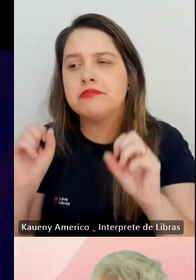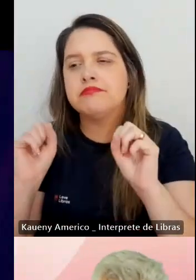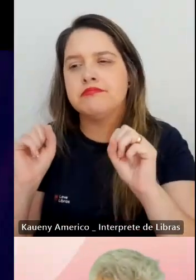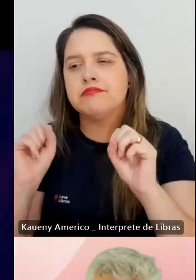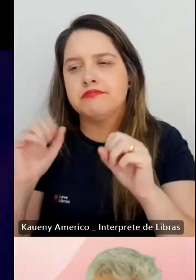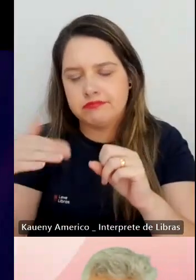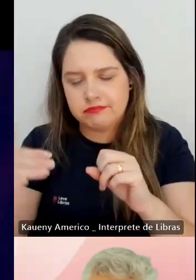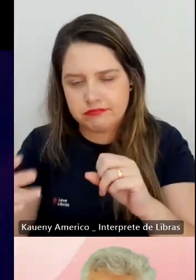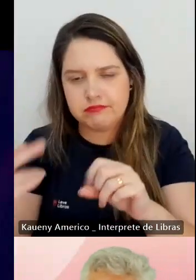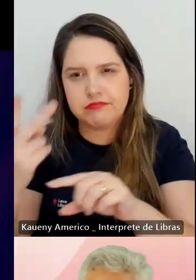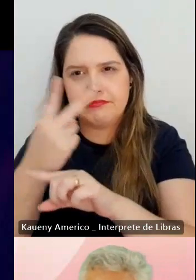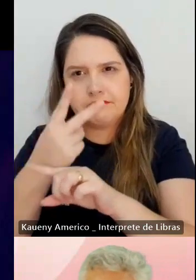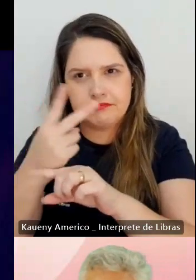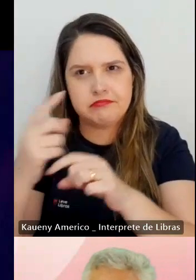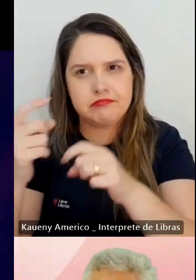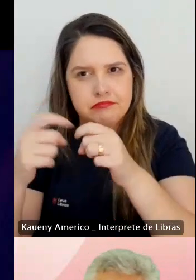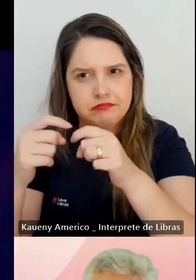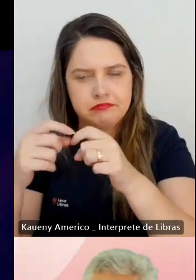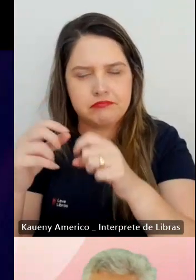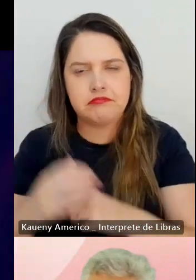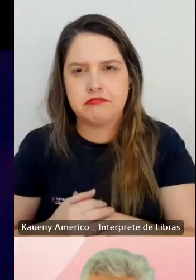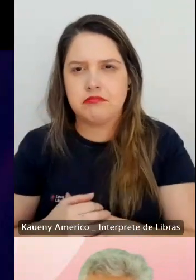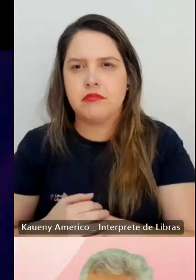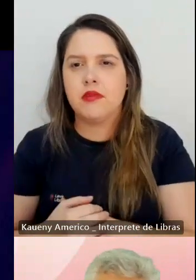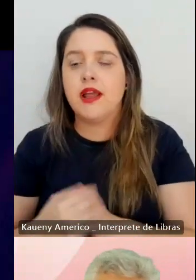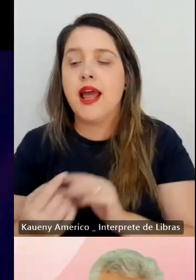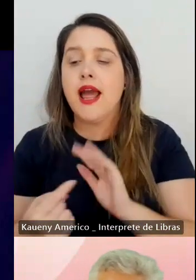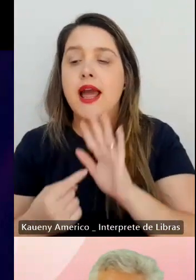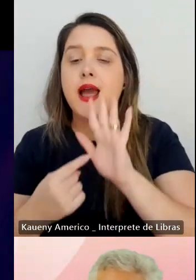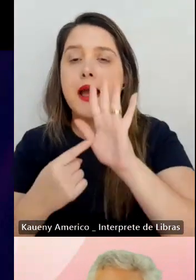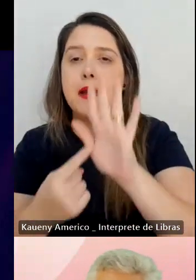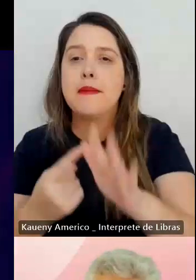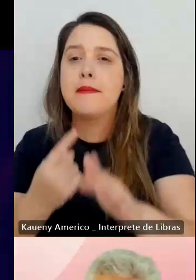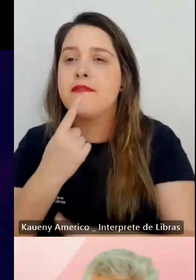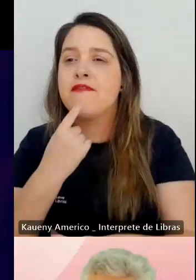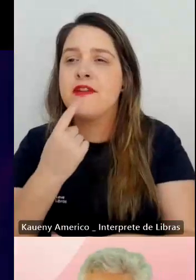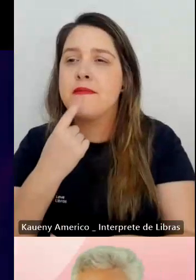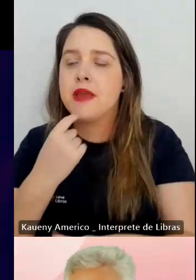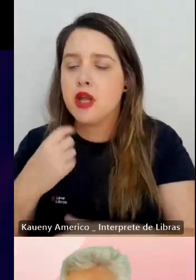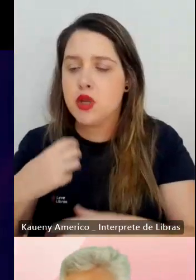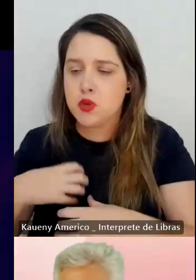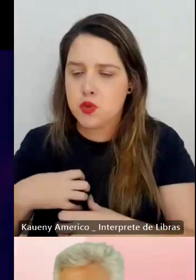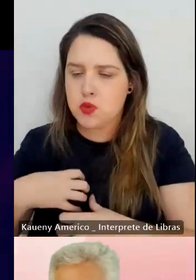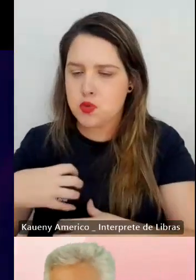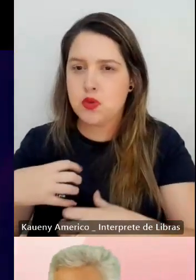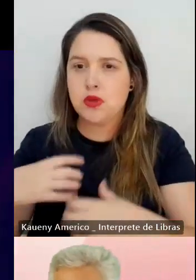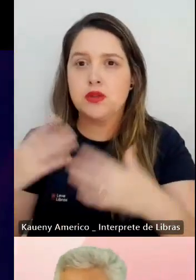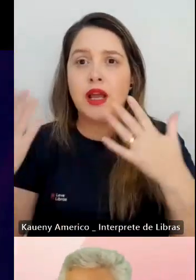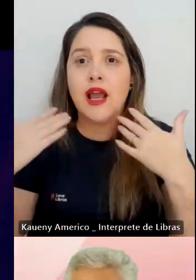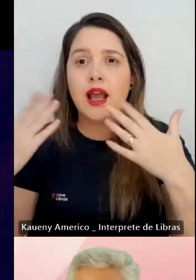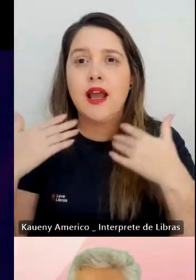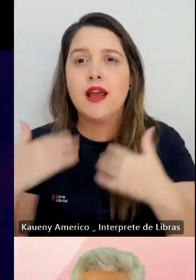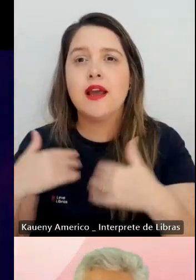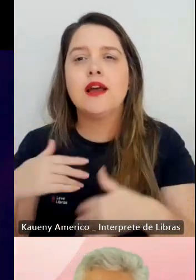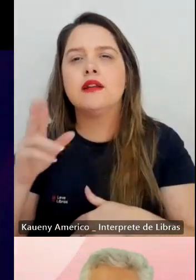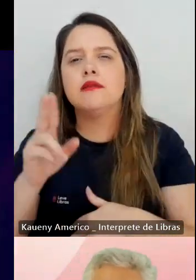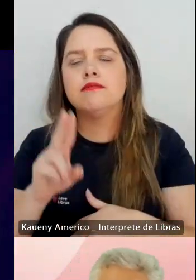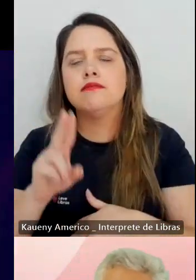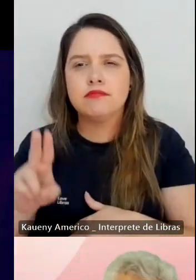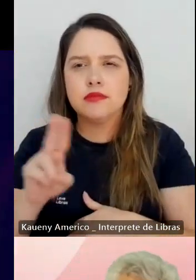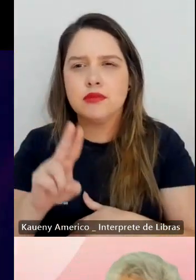médico. Presença da vermelhidão, inchaço ou calor. Eu costumo usar o termo que quando aparece